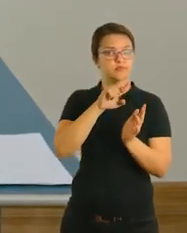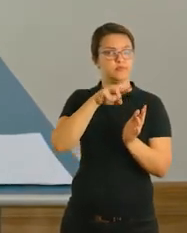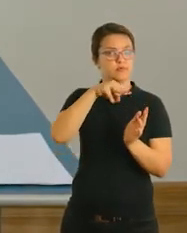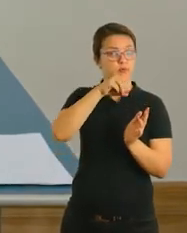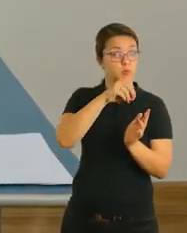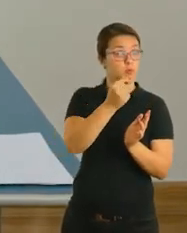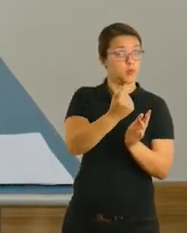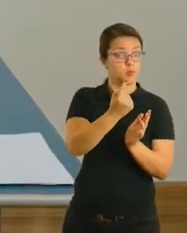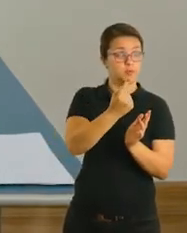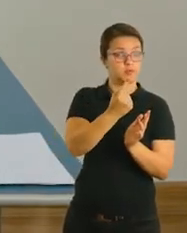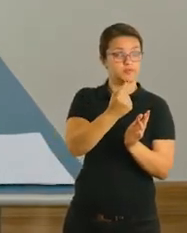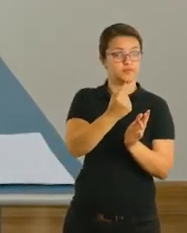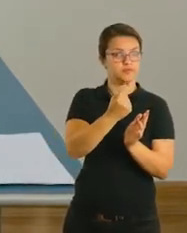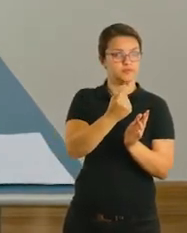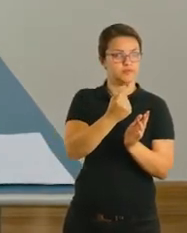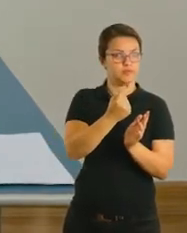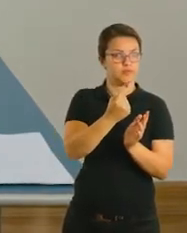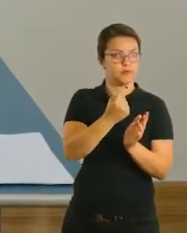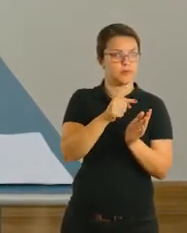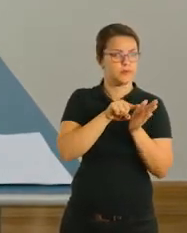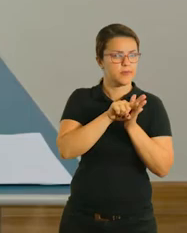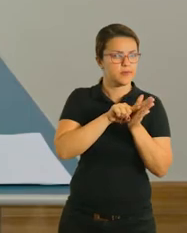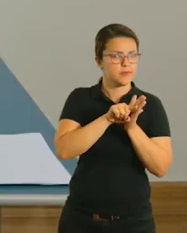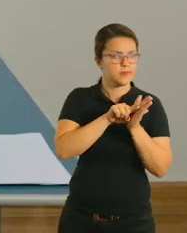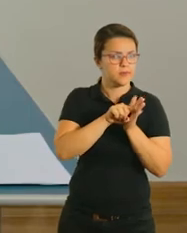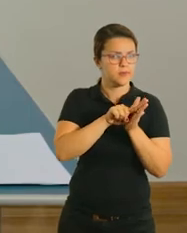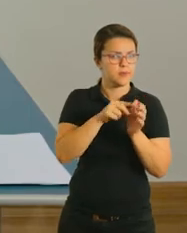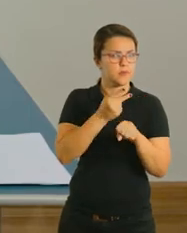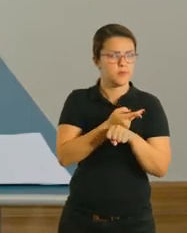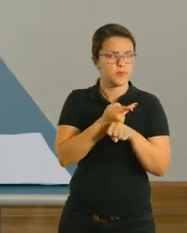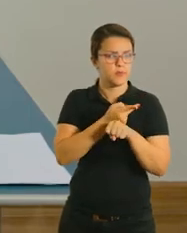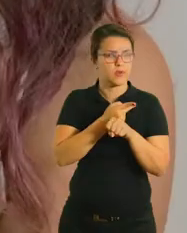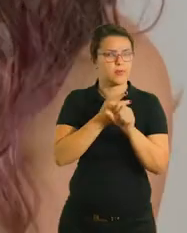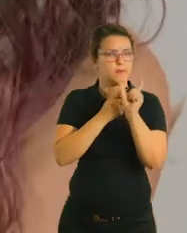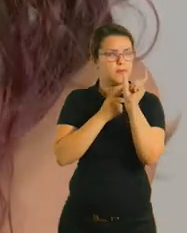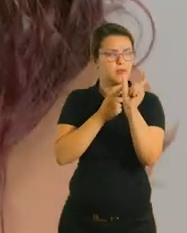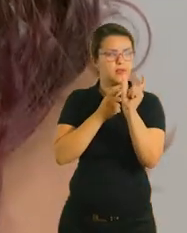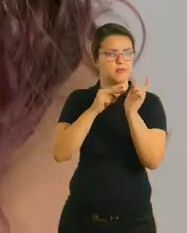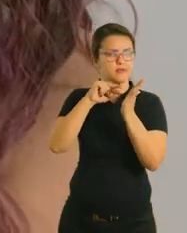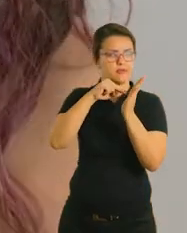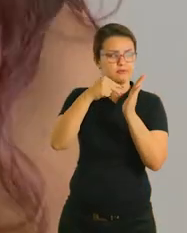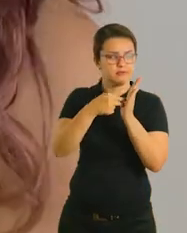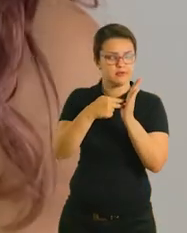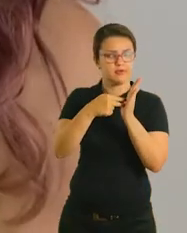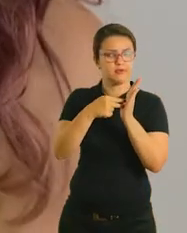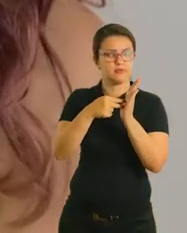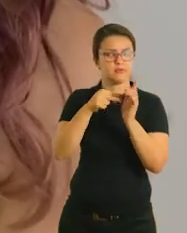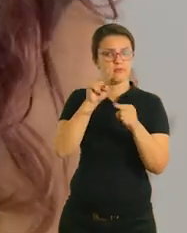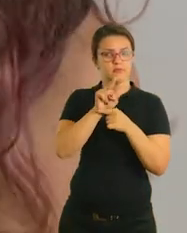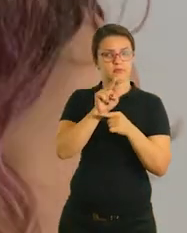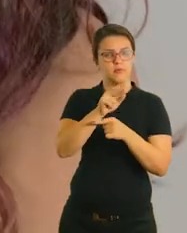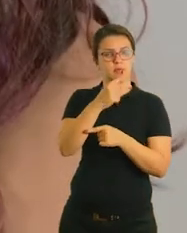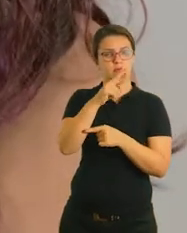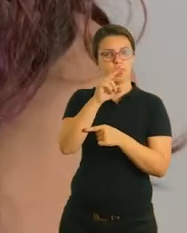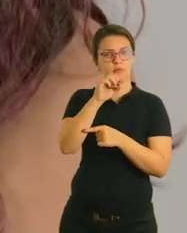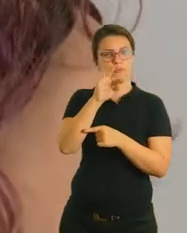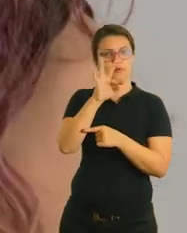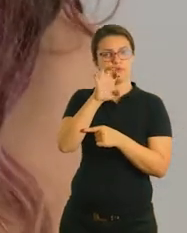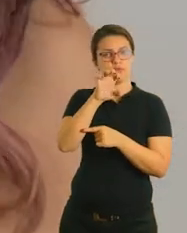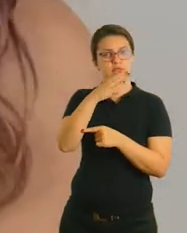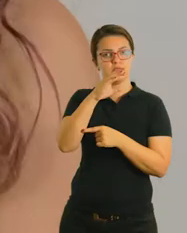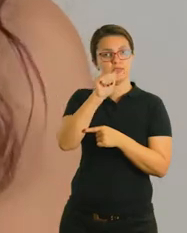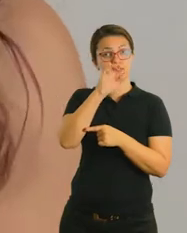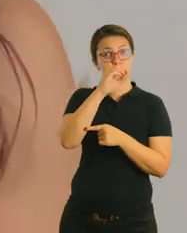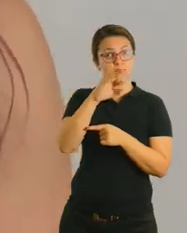irão procurar no dicionário o significado dessas duas palavras aqui, proteção